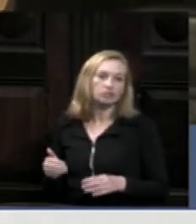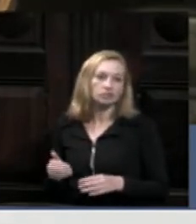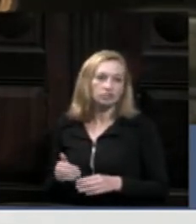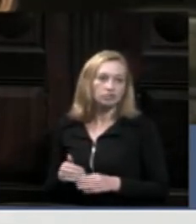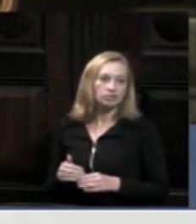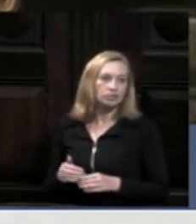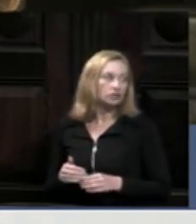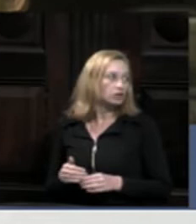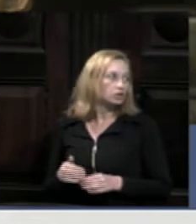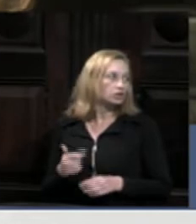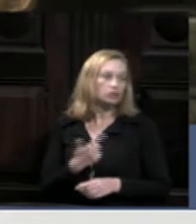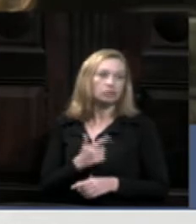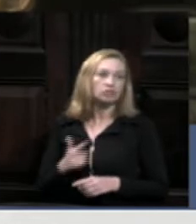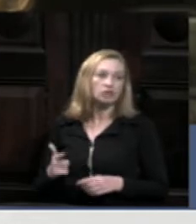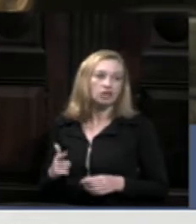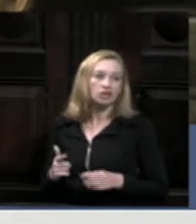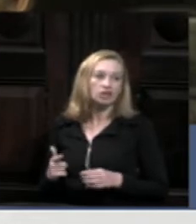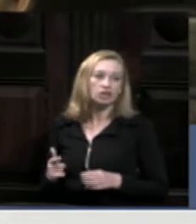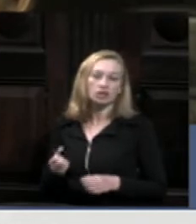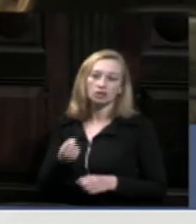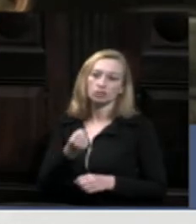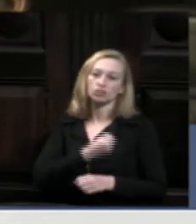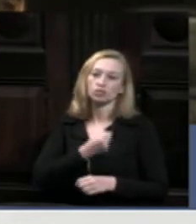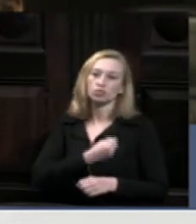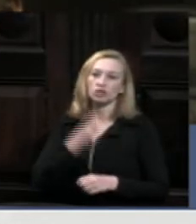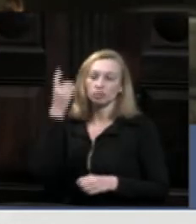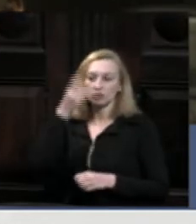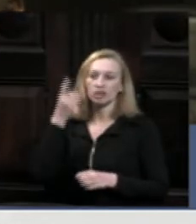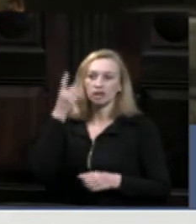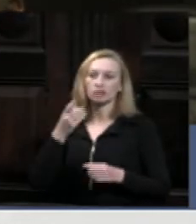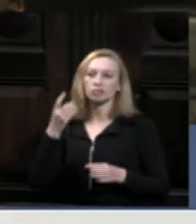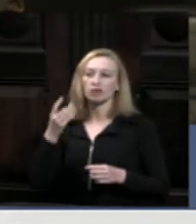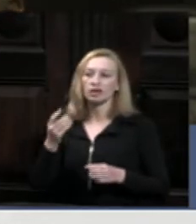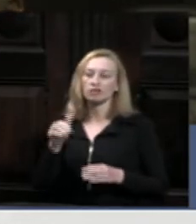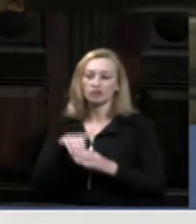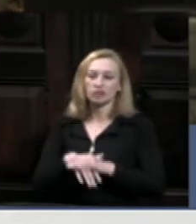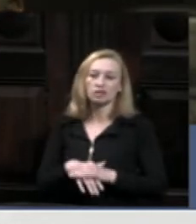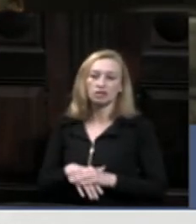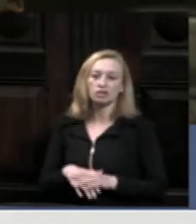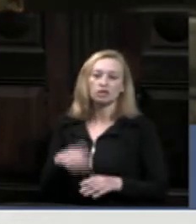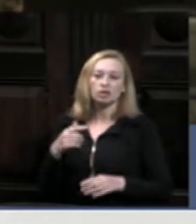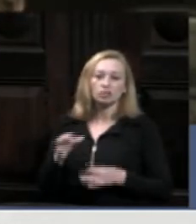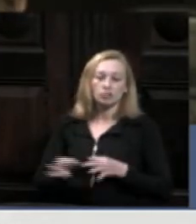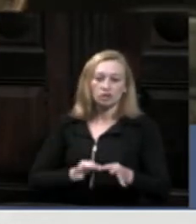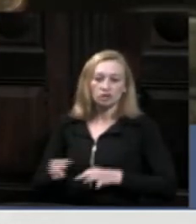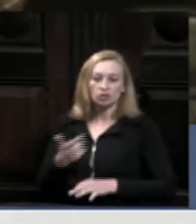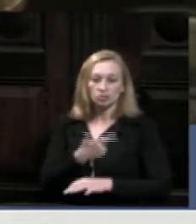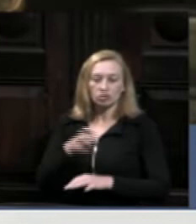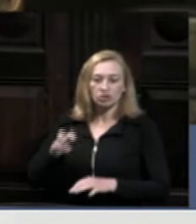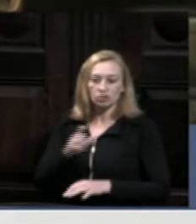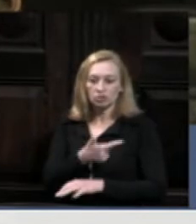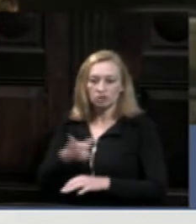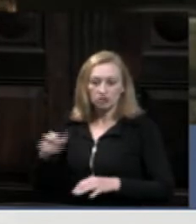Não há quórum para deliberação. Projeto de lei 1546-A de 2016, de autoria do deputado Jânio